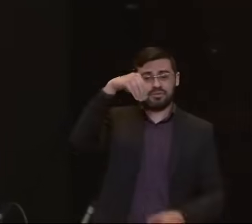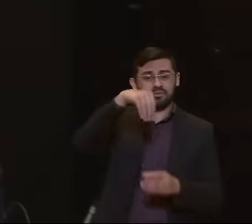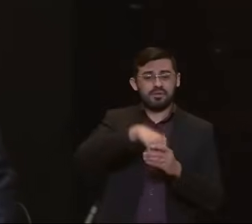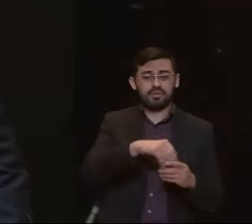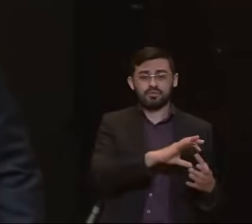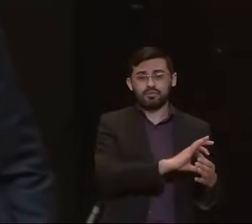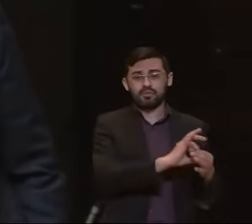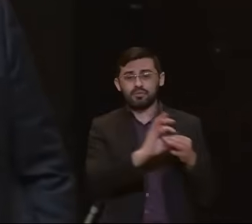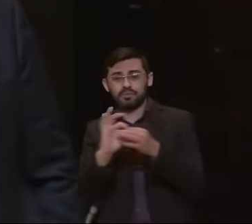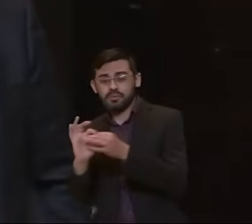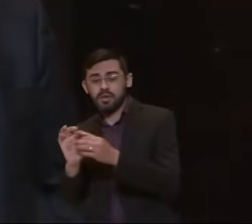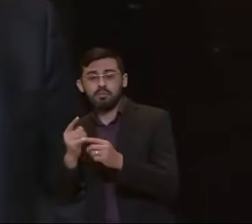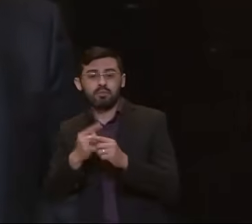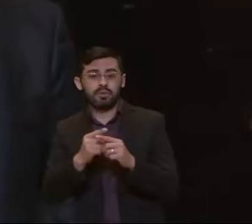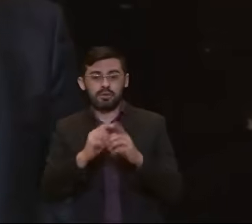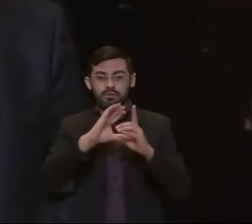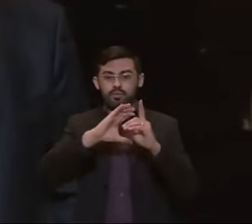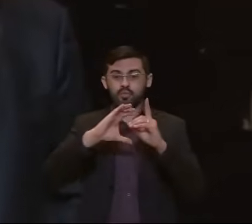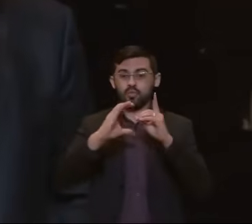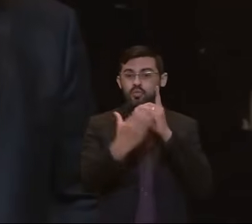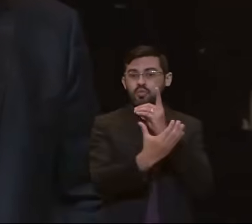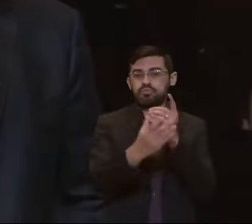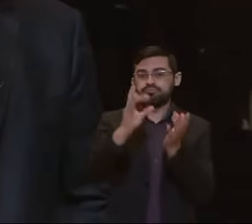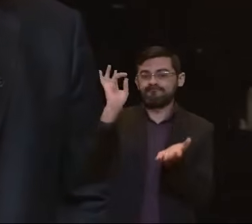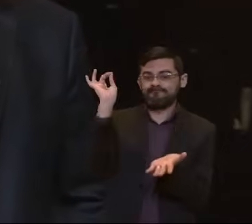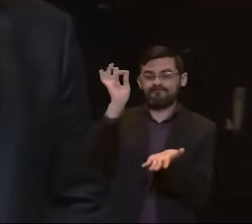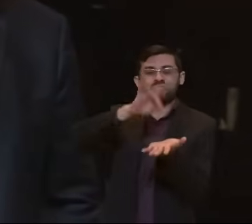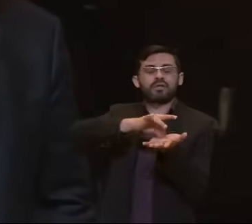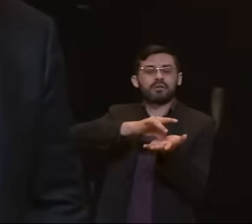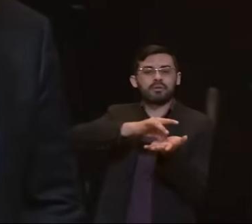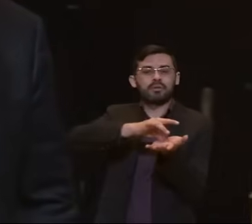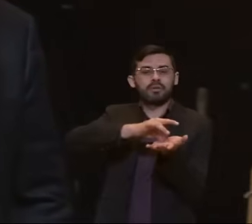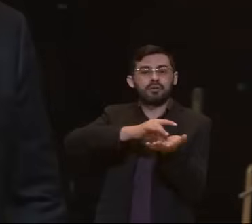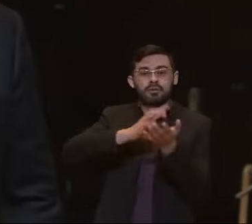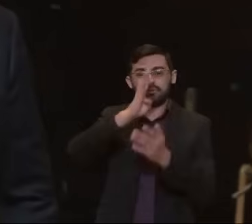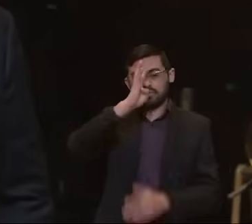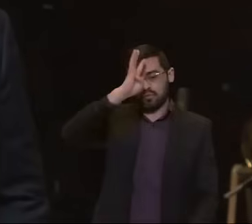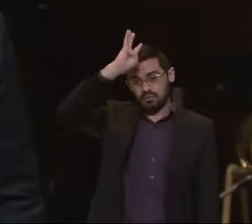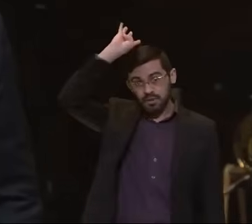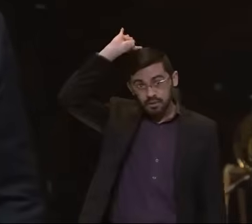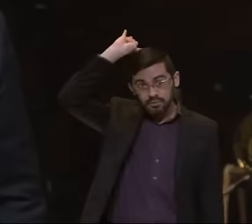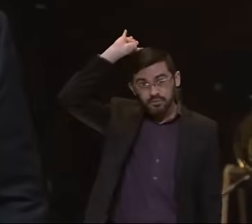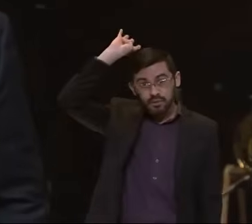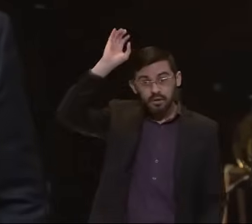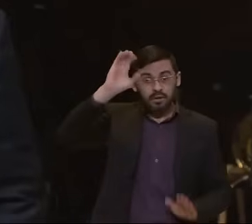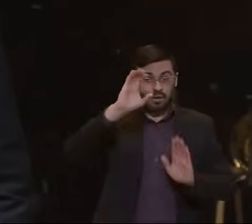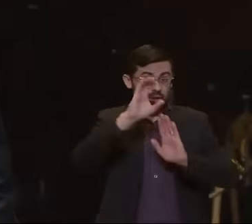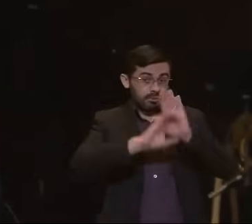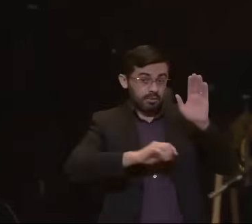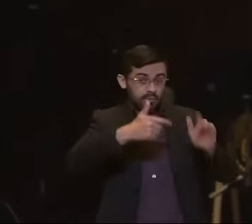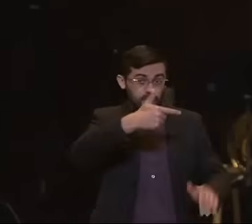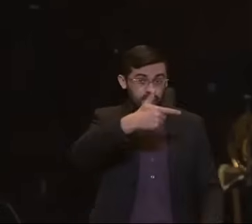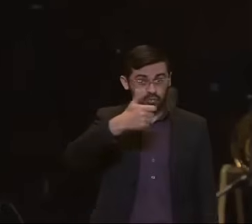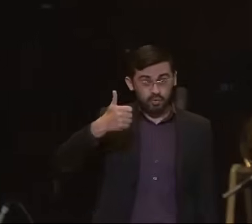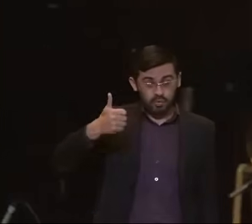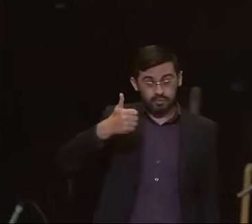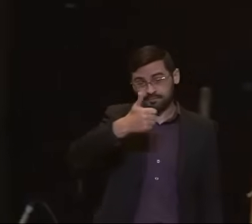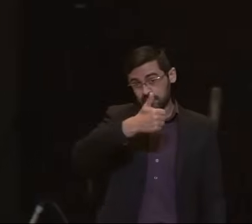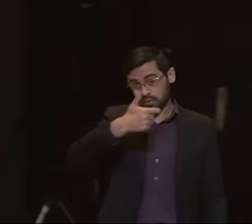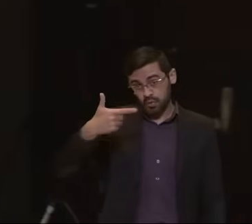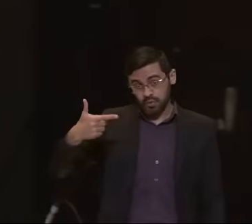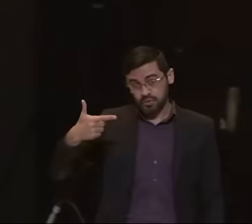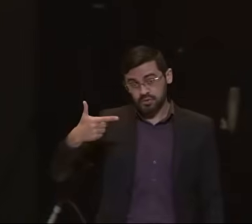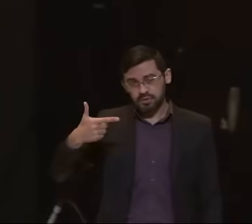culto verdadeiro é aquele que está lá em Romanos, capítulo 12, onde diz